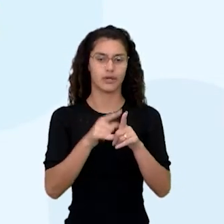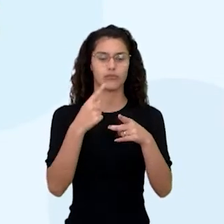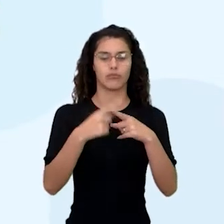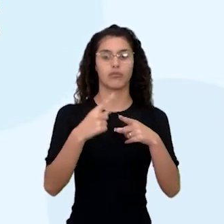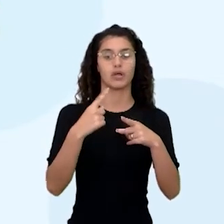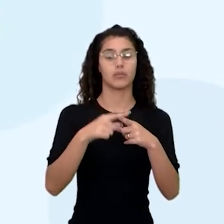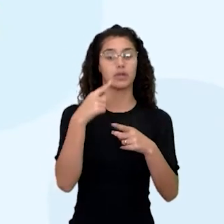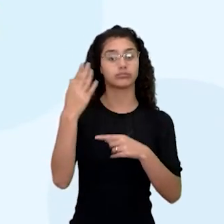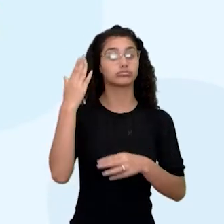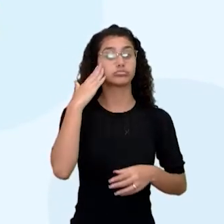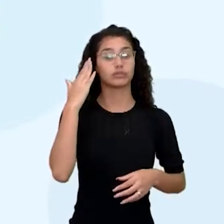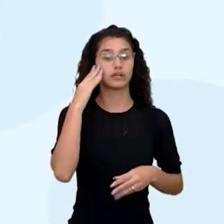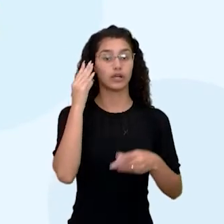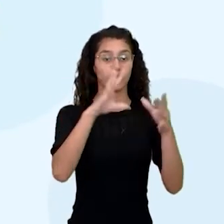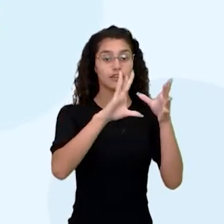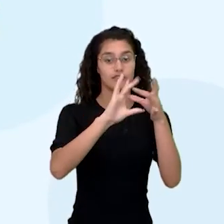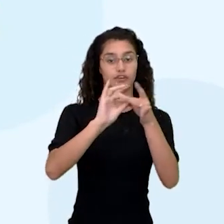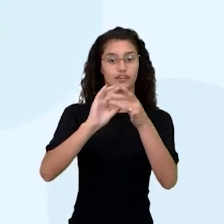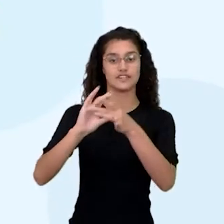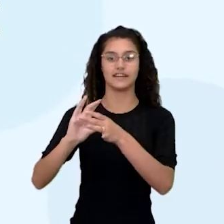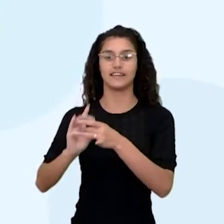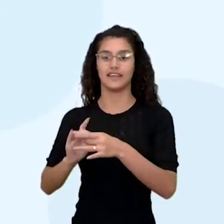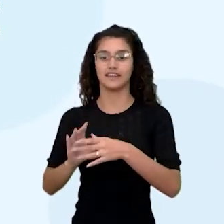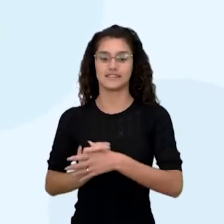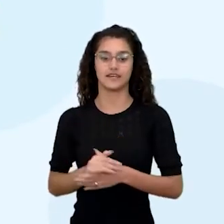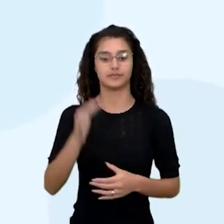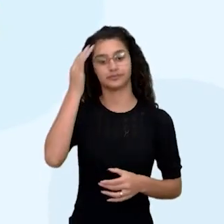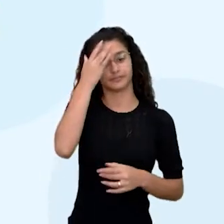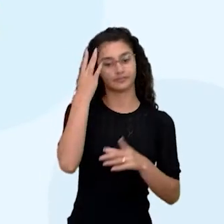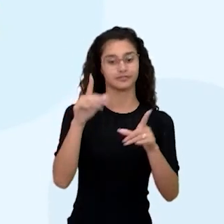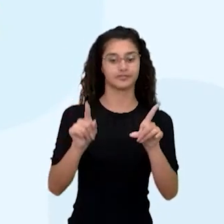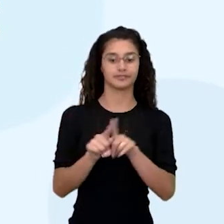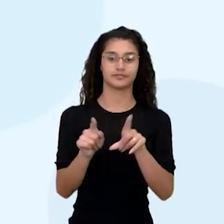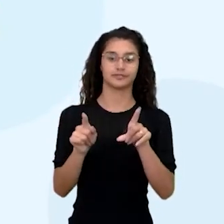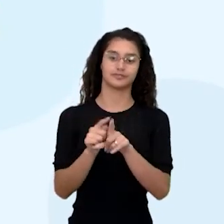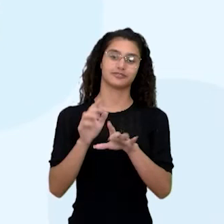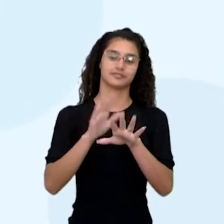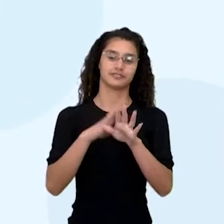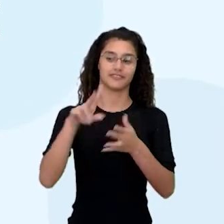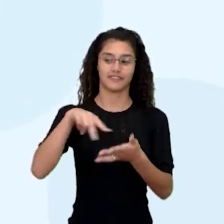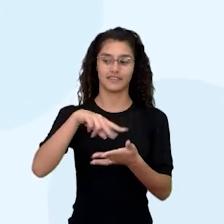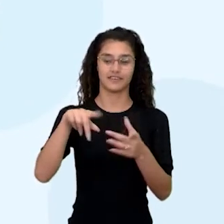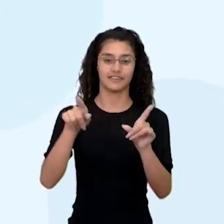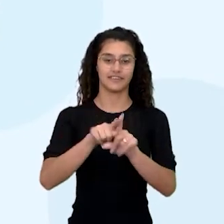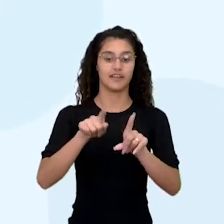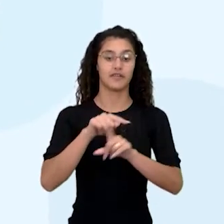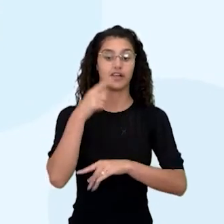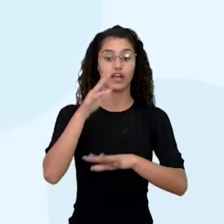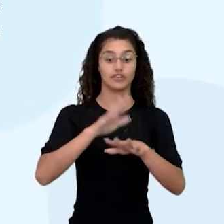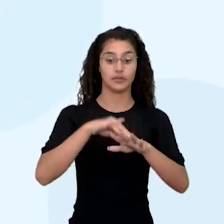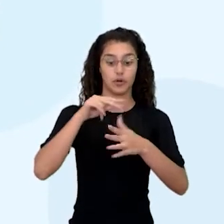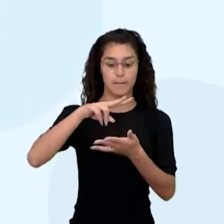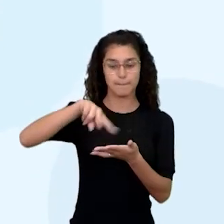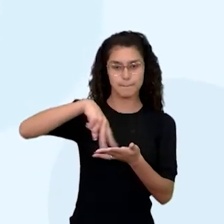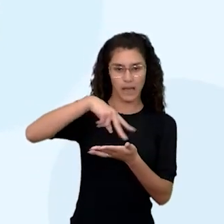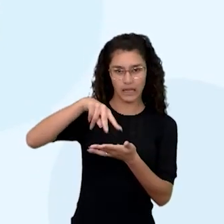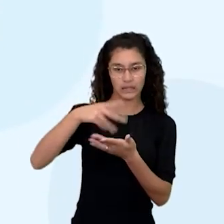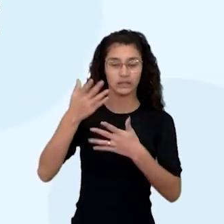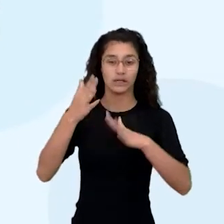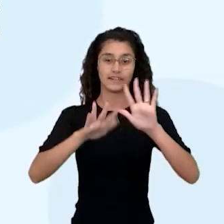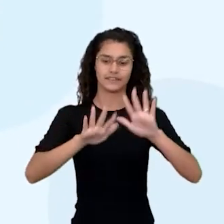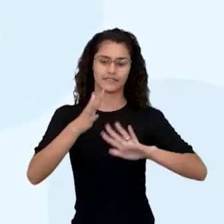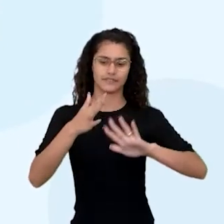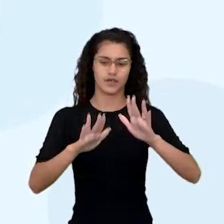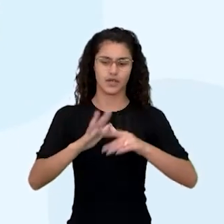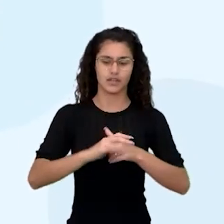conta para vocês entenderem o contexto. A pessoa que estão dançando ali, nós chamamos os bailarinos,